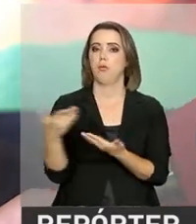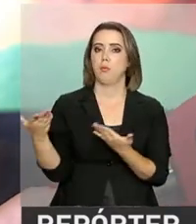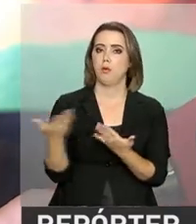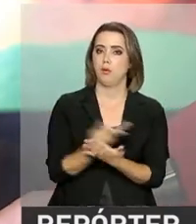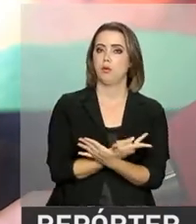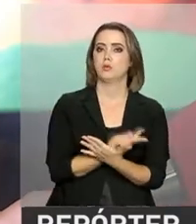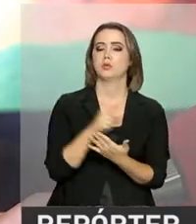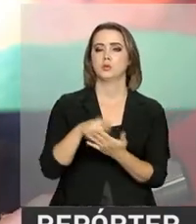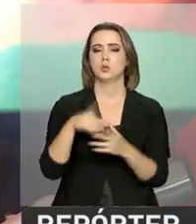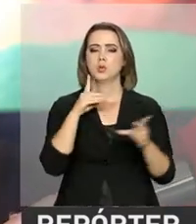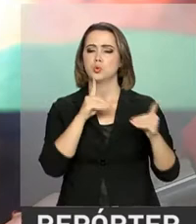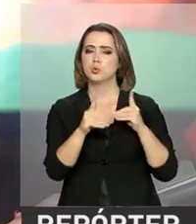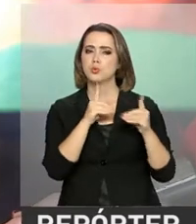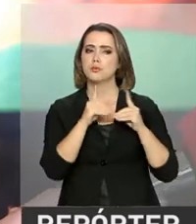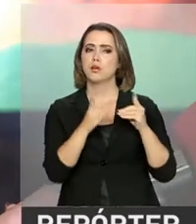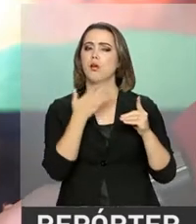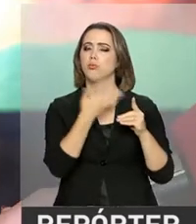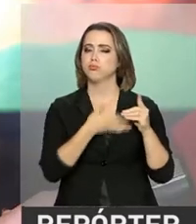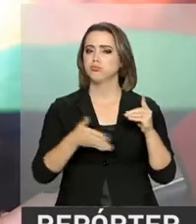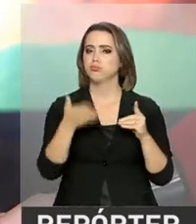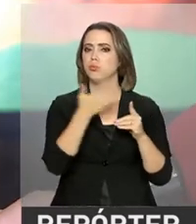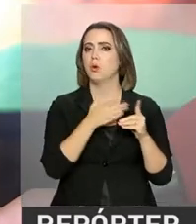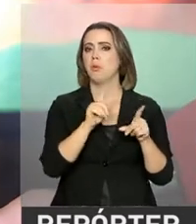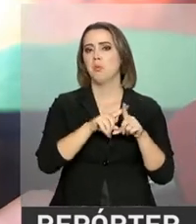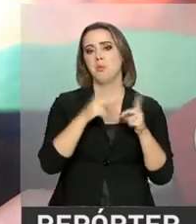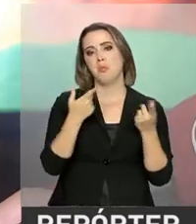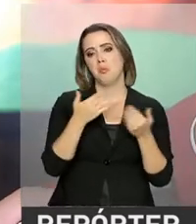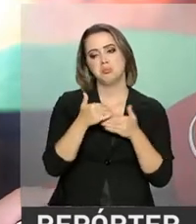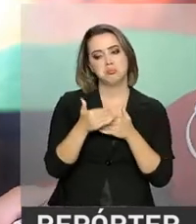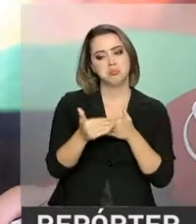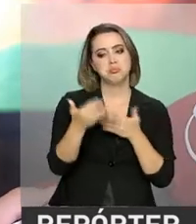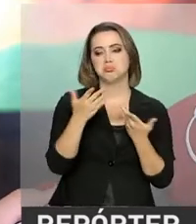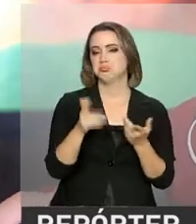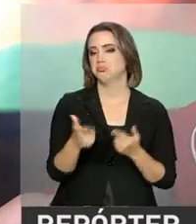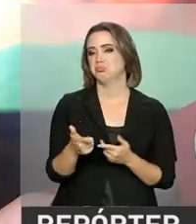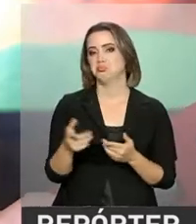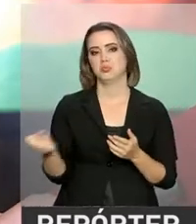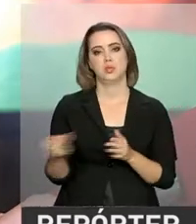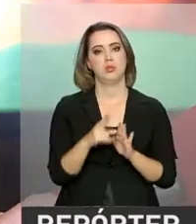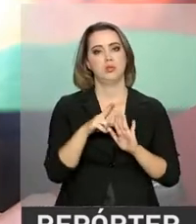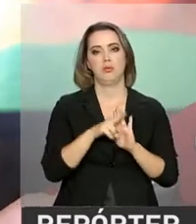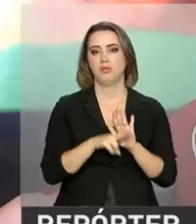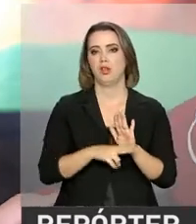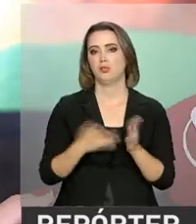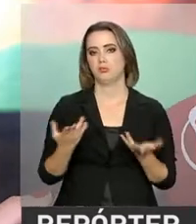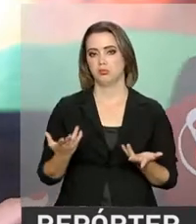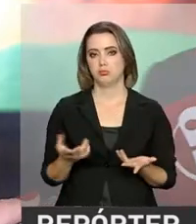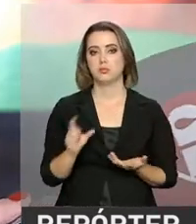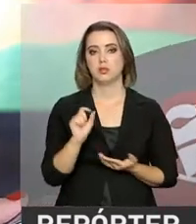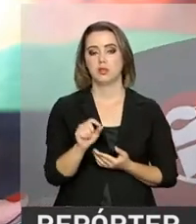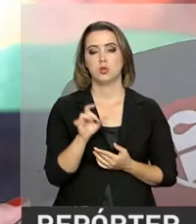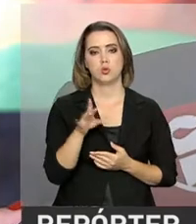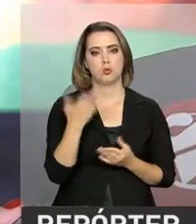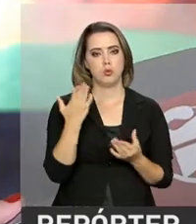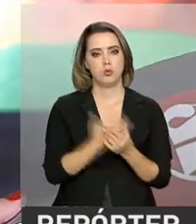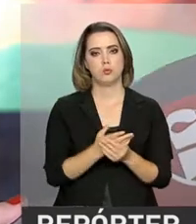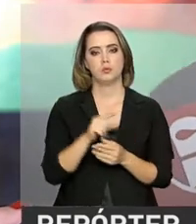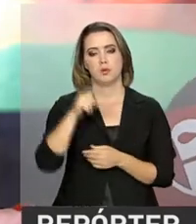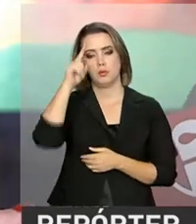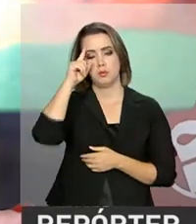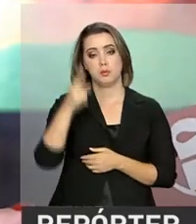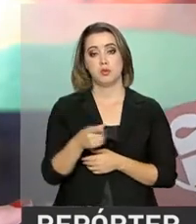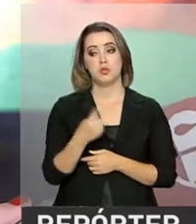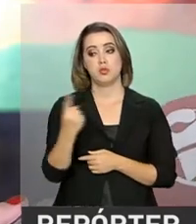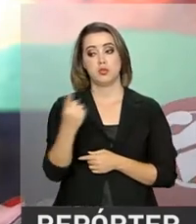ser discutida, obviamente, mas não avançou em absolutamente nada e, portanto, o que fica valendo é a obrigatoriedade